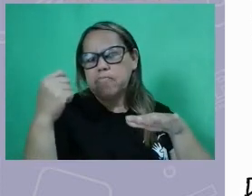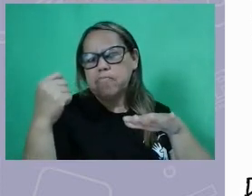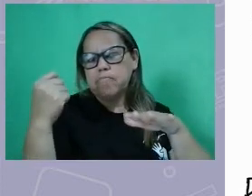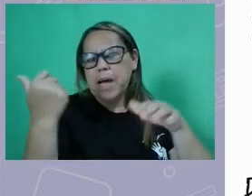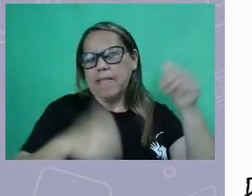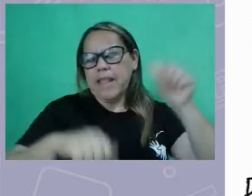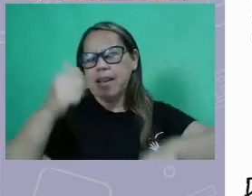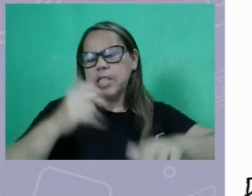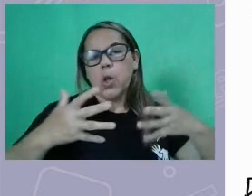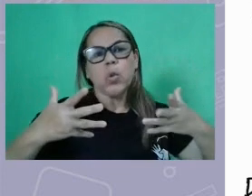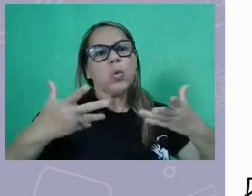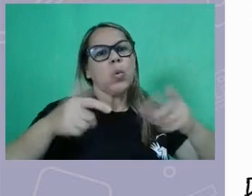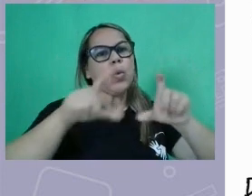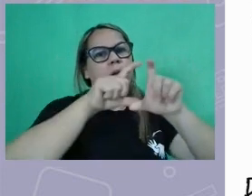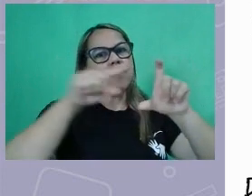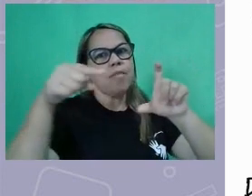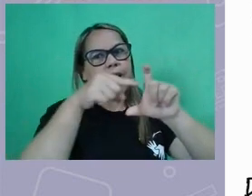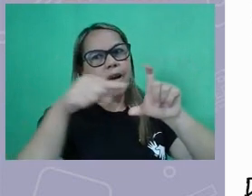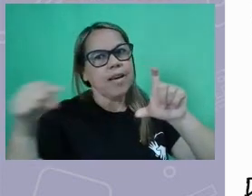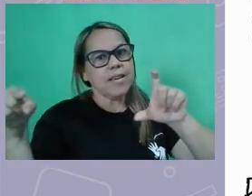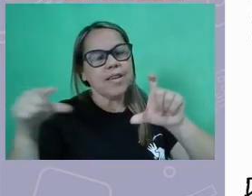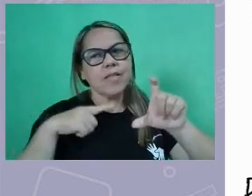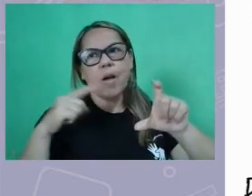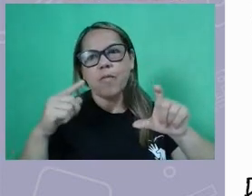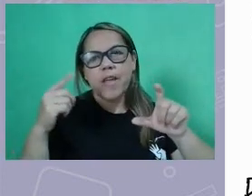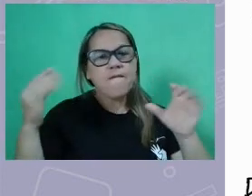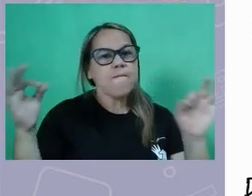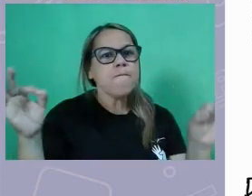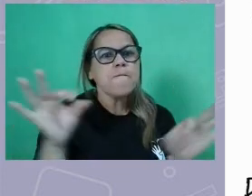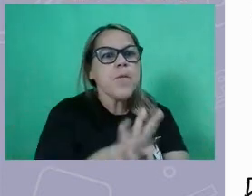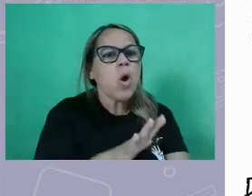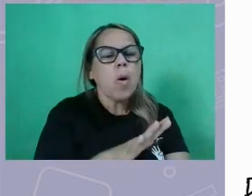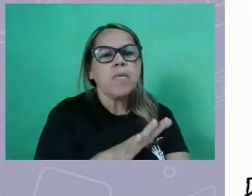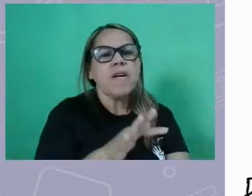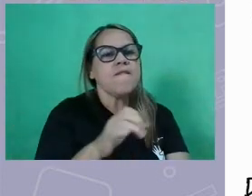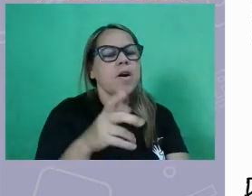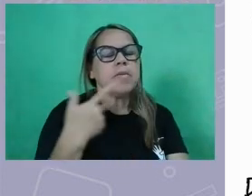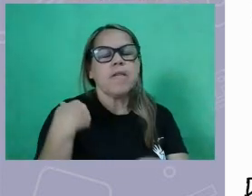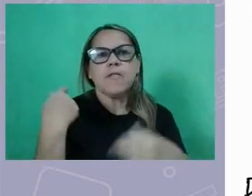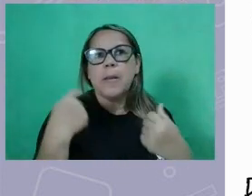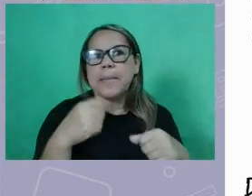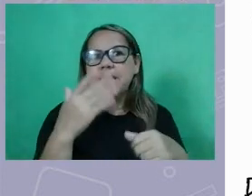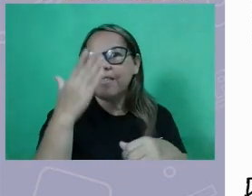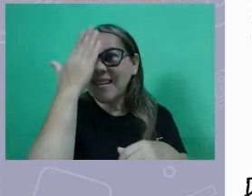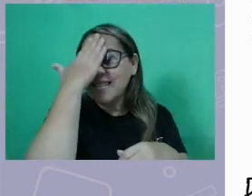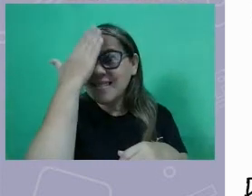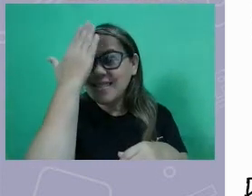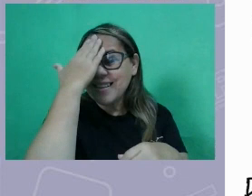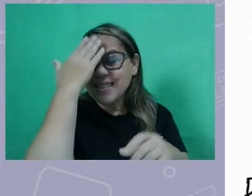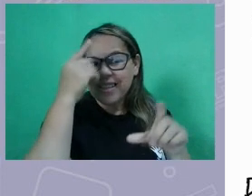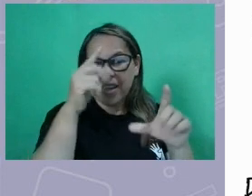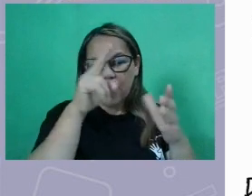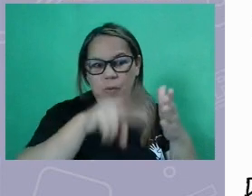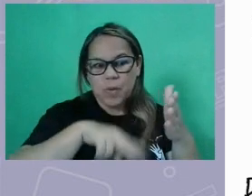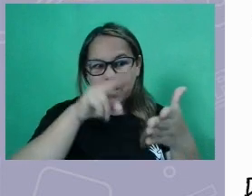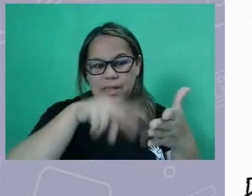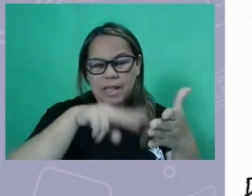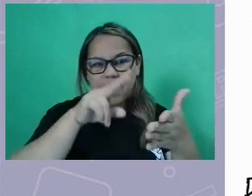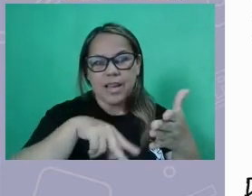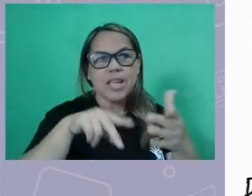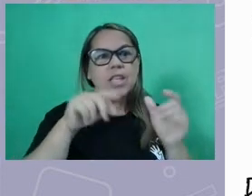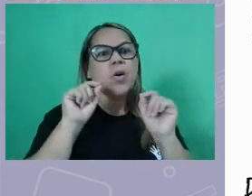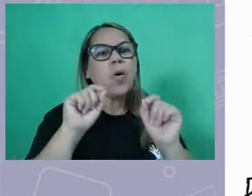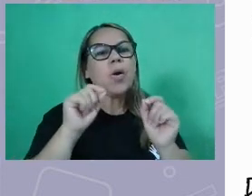enunciado não tem uma fórmula pronta pra ela tá você realmente precisa entender o problema entender o que é uma